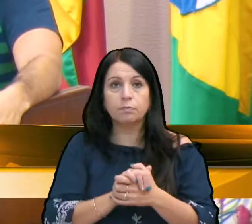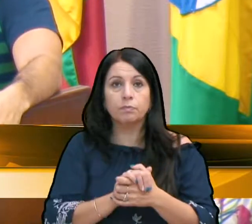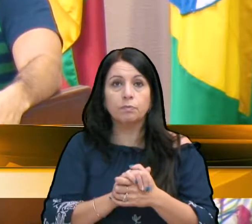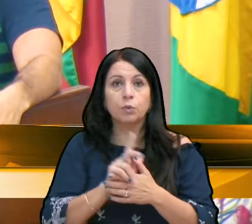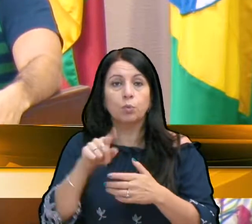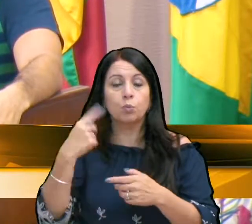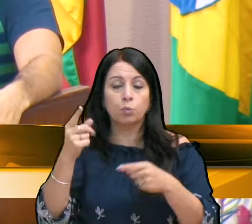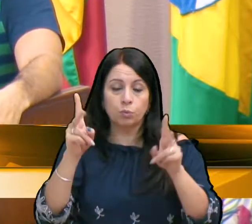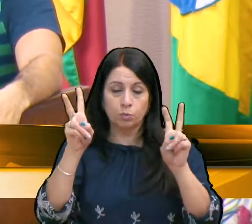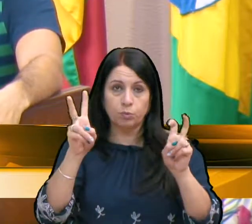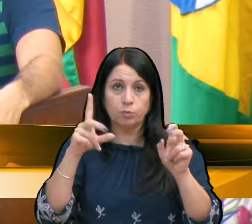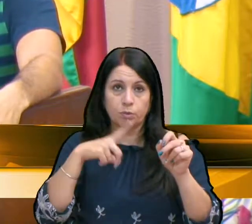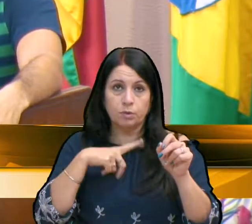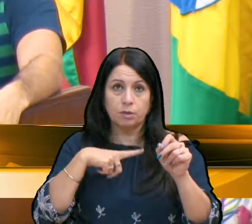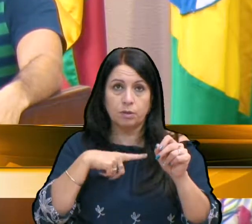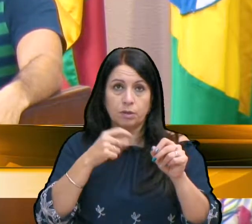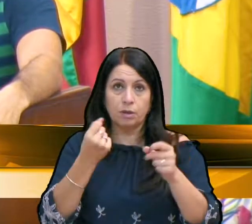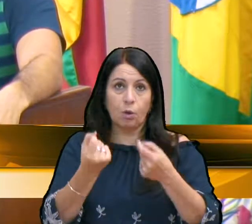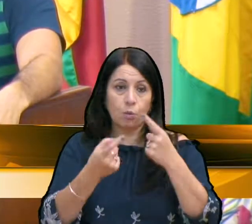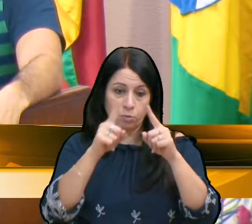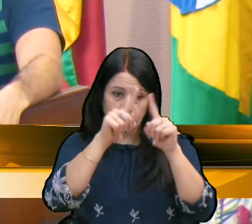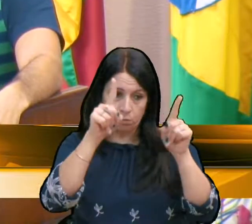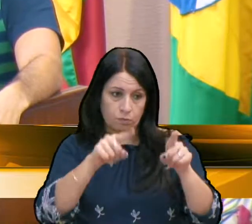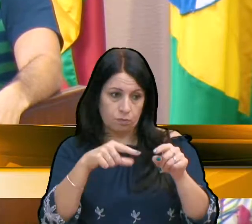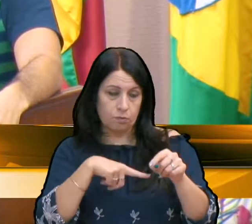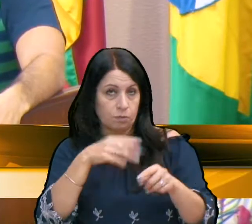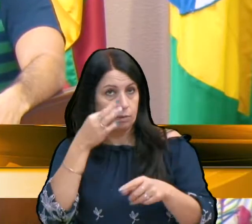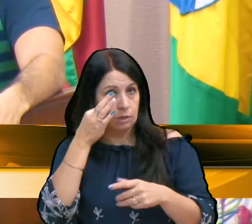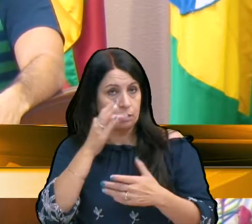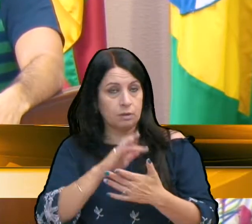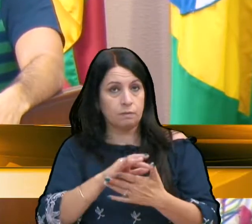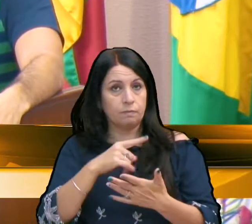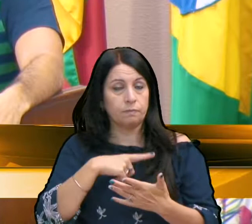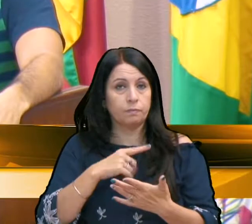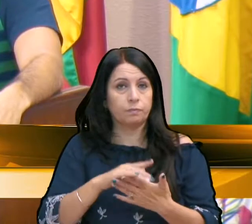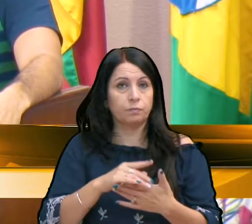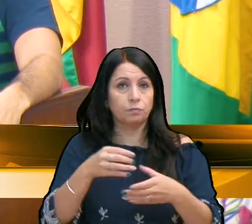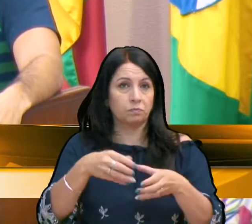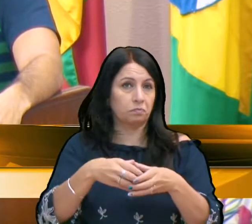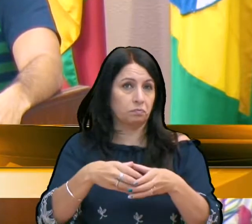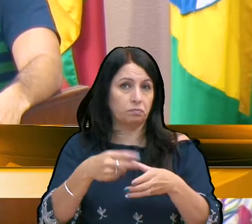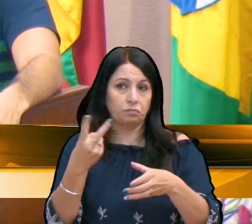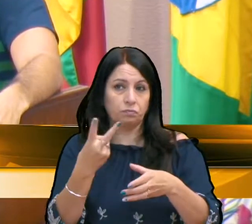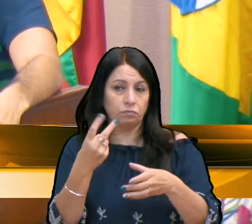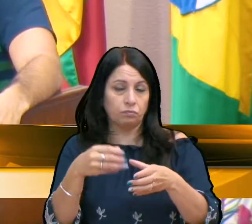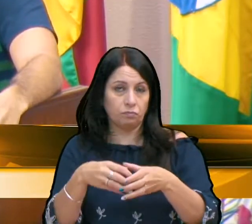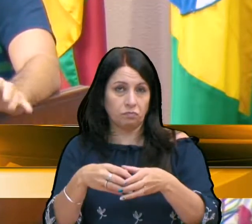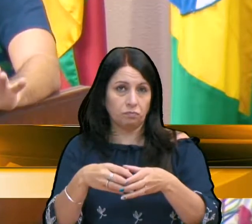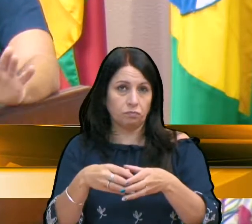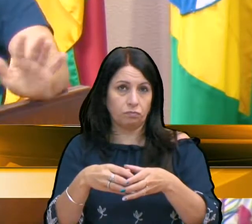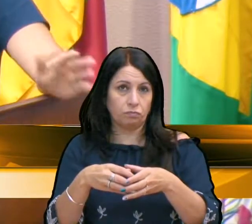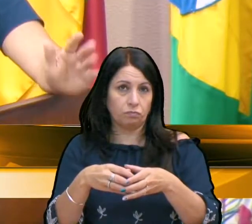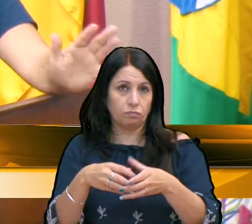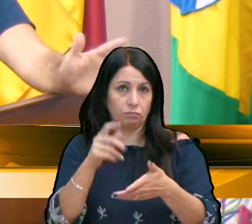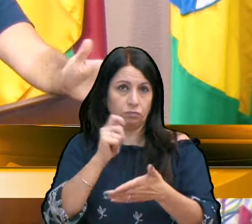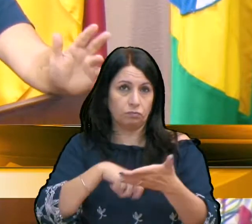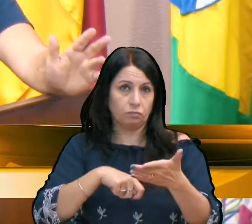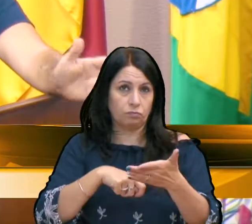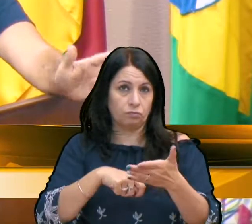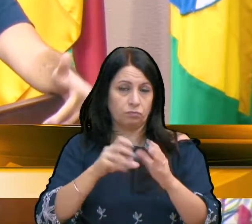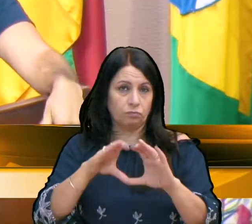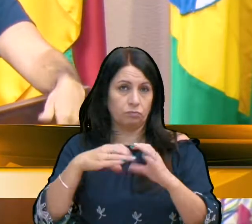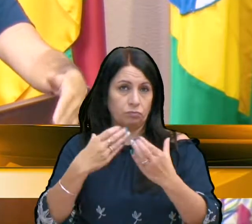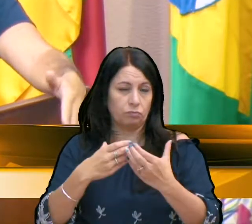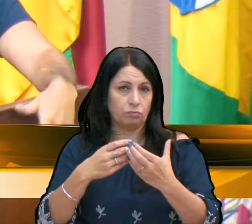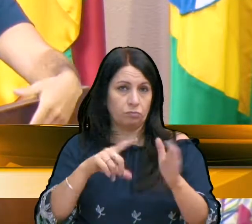Outro assunto que tem alguns servidores aqui presentes. Tem um grupo, dois grupos aí que protocolaram aqui na Câmara, parece,